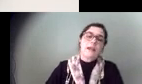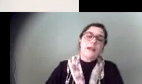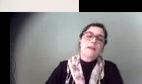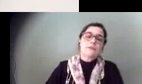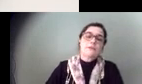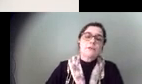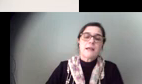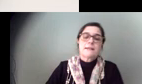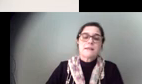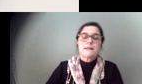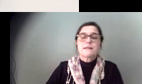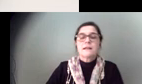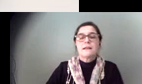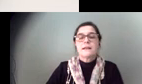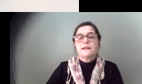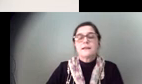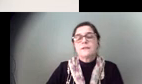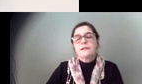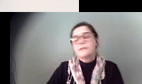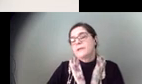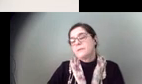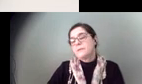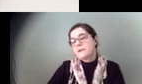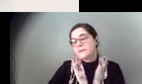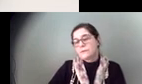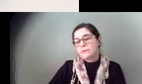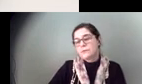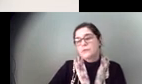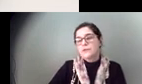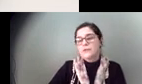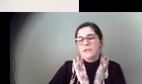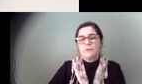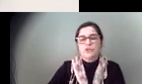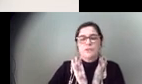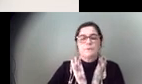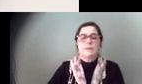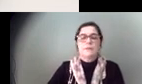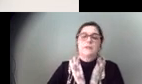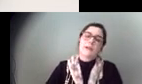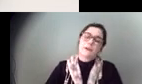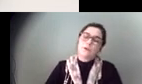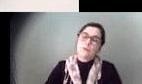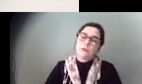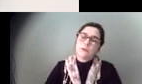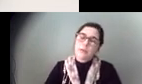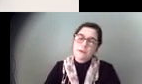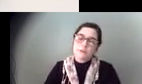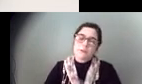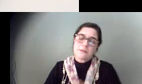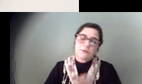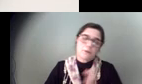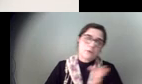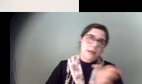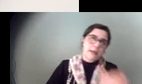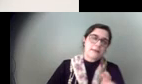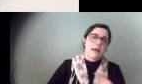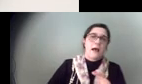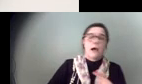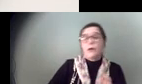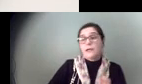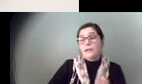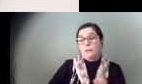prioridade. Então, são 10 itens, cada item vai receber apenas um número sem repetir. Então, é claro que o número 10, começando no número